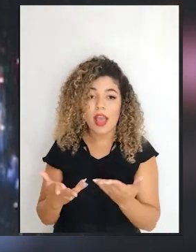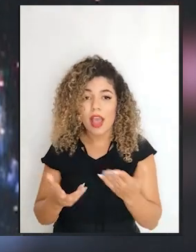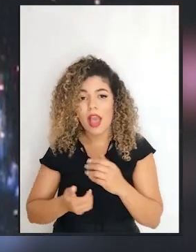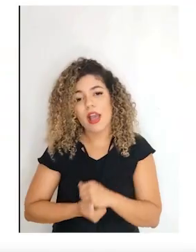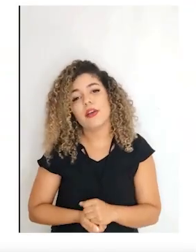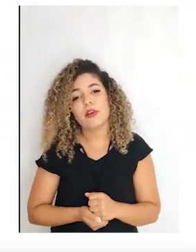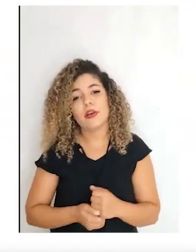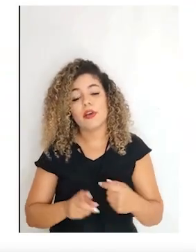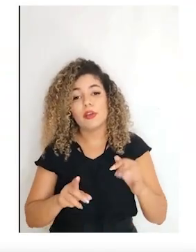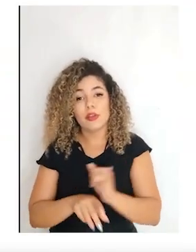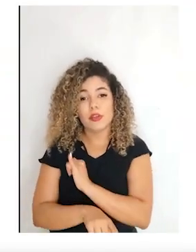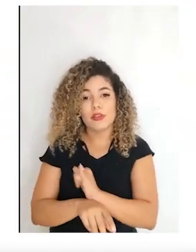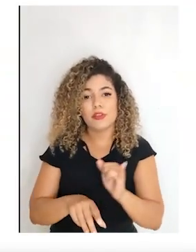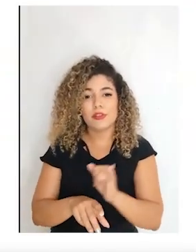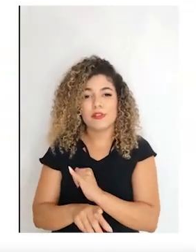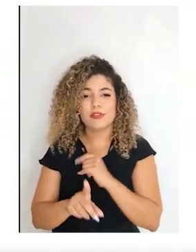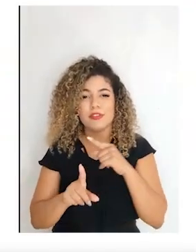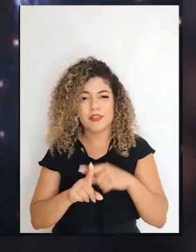do Hubble.